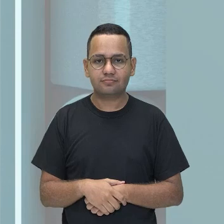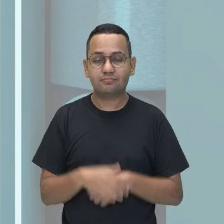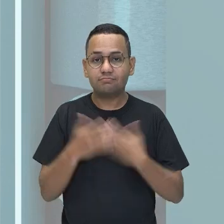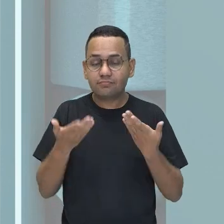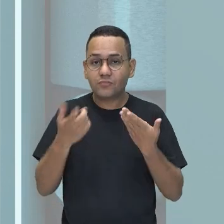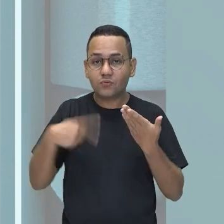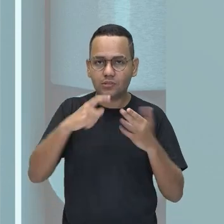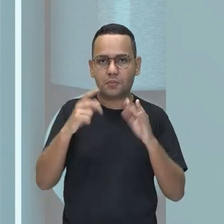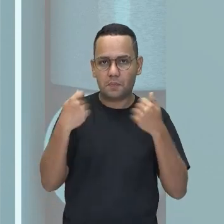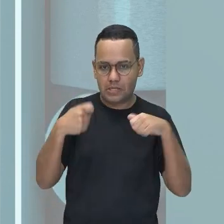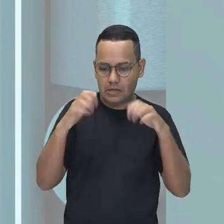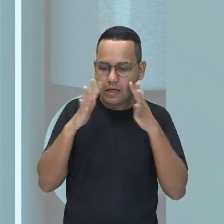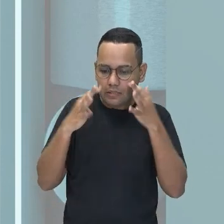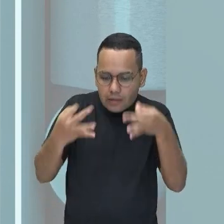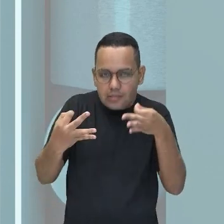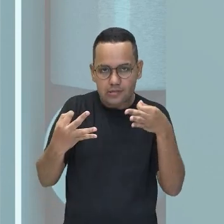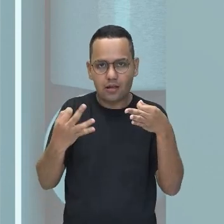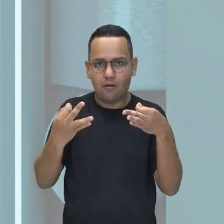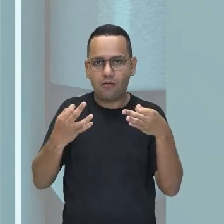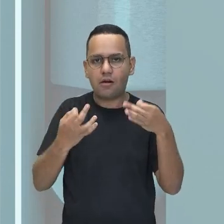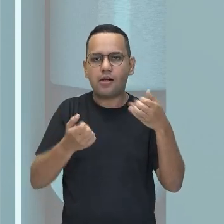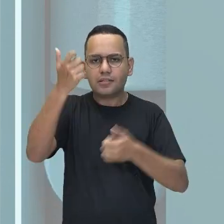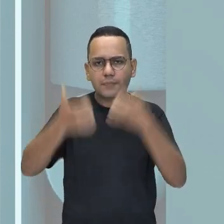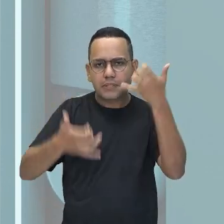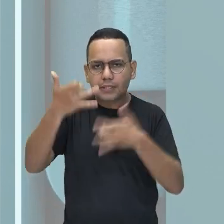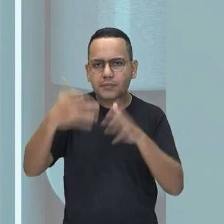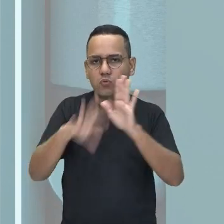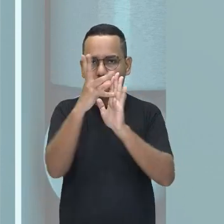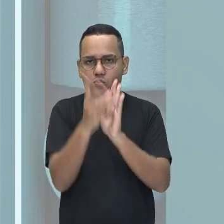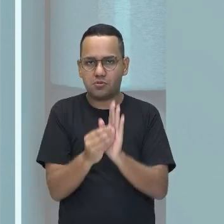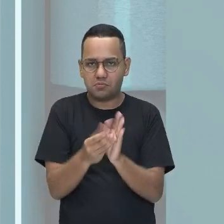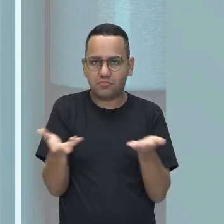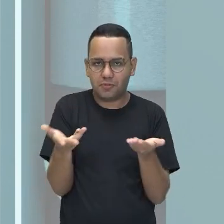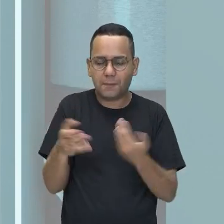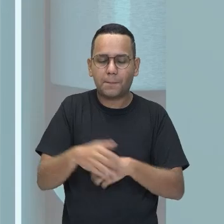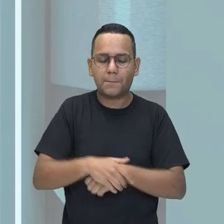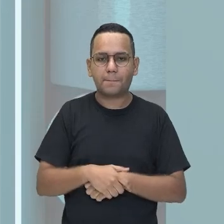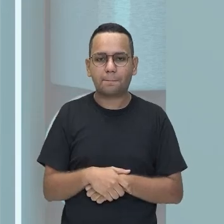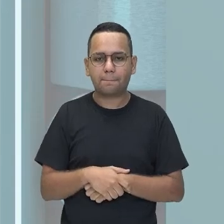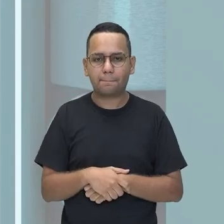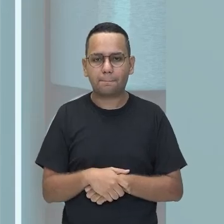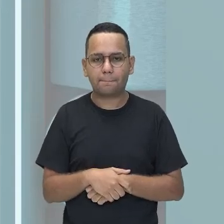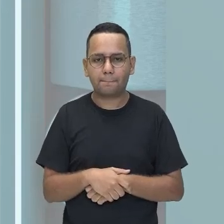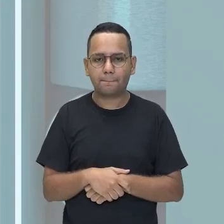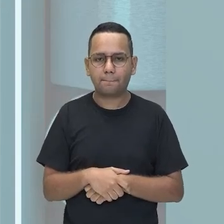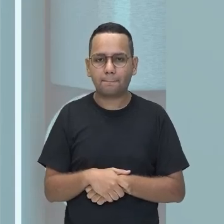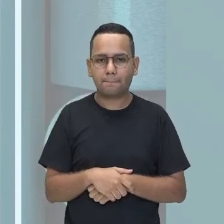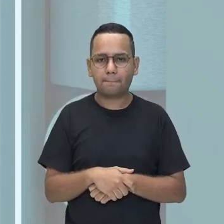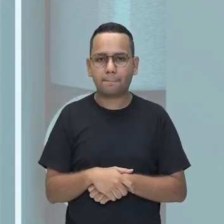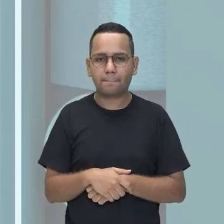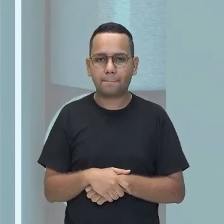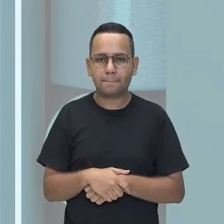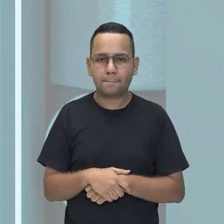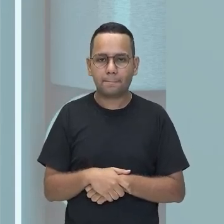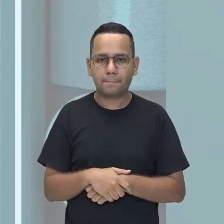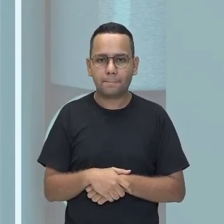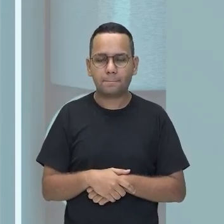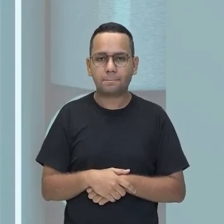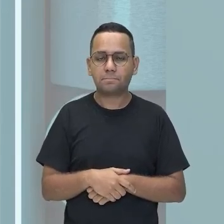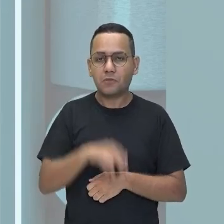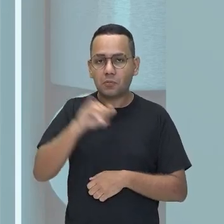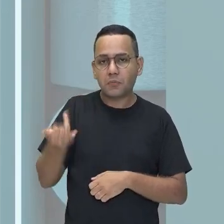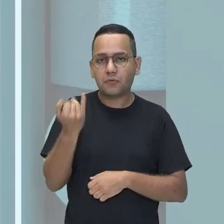a atenção, prestem bastante atenção no que nós vamos ter como conteúdo para esta aula, façam as